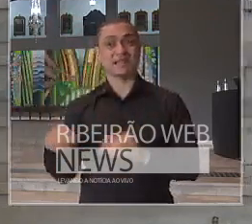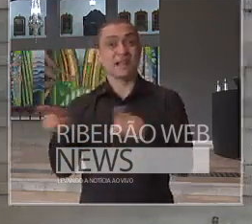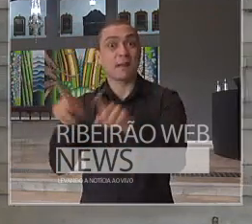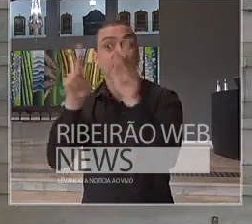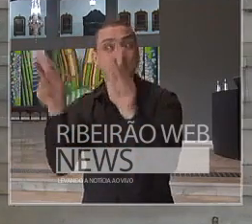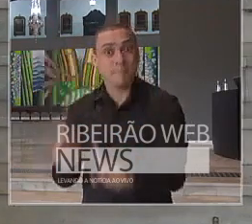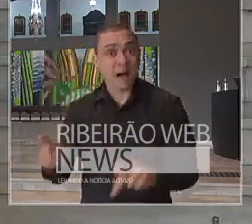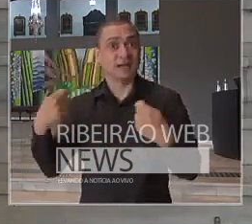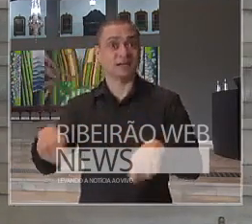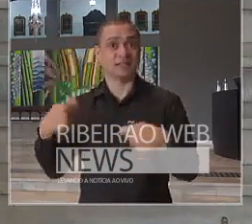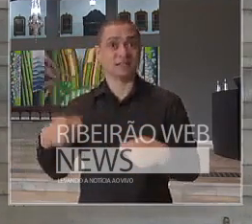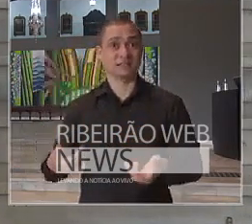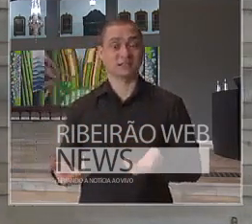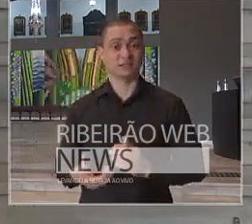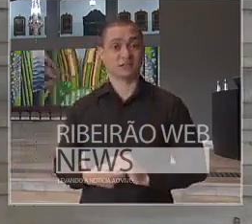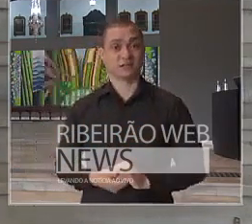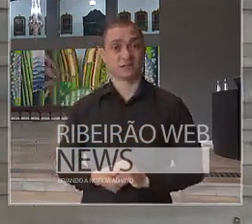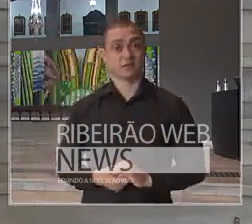em paz